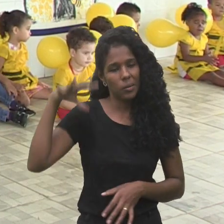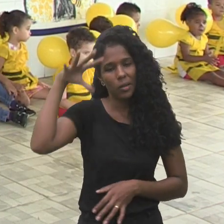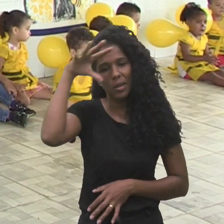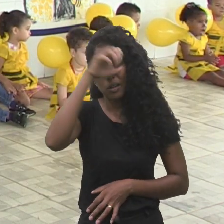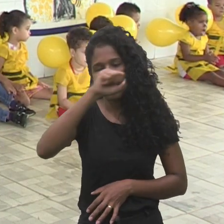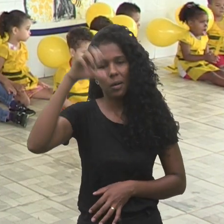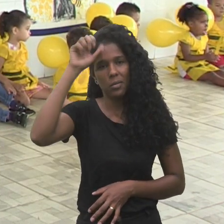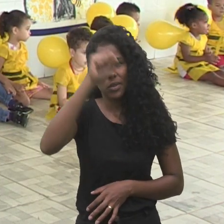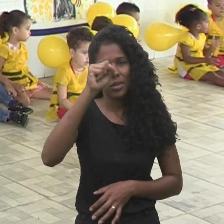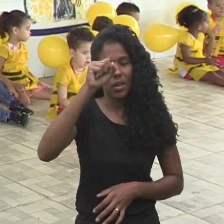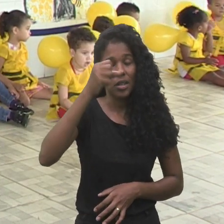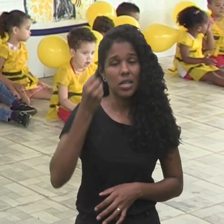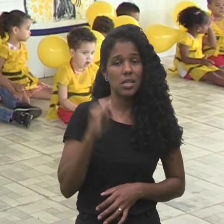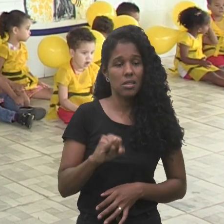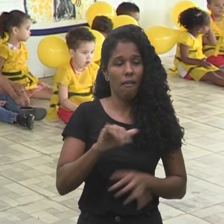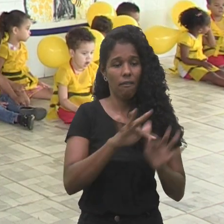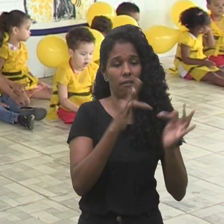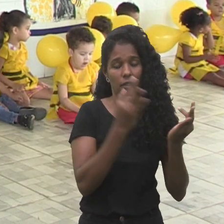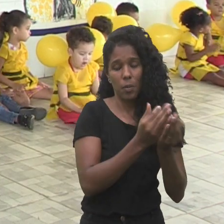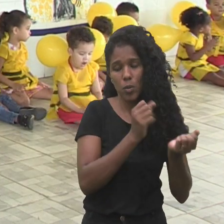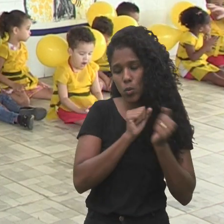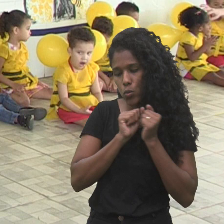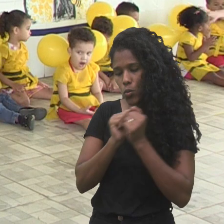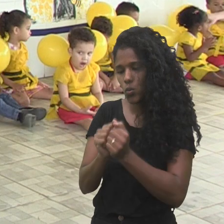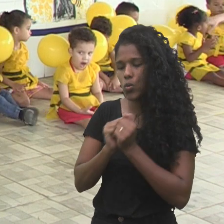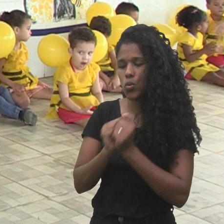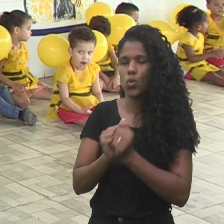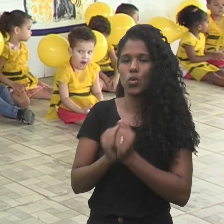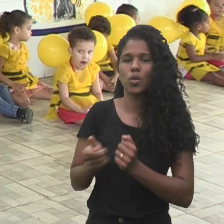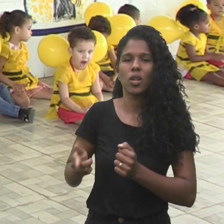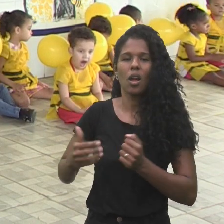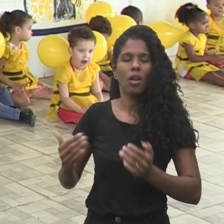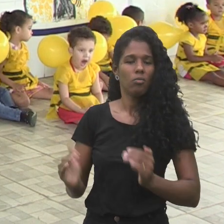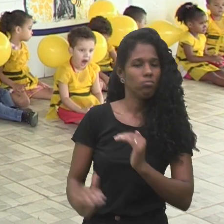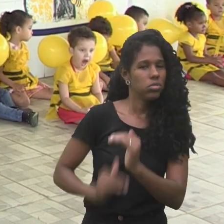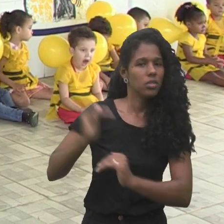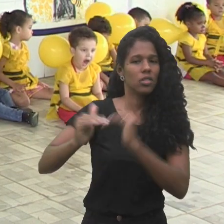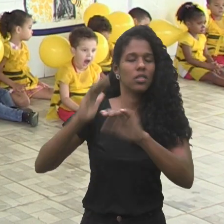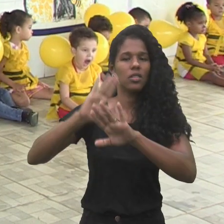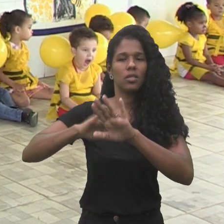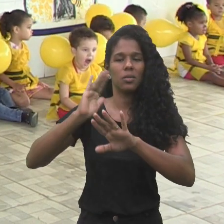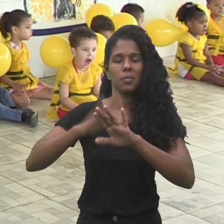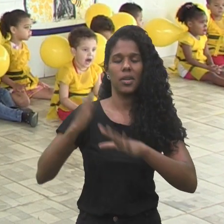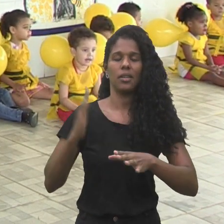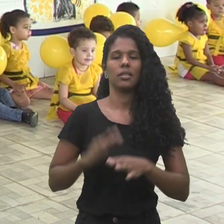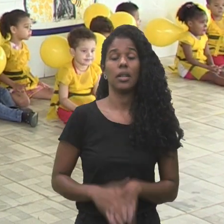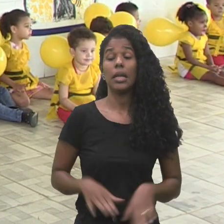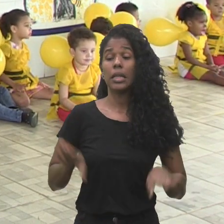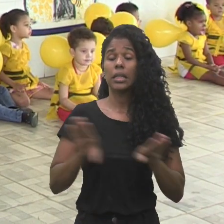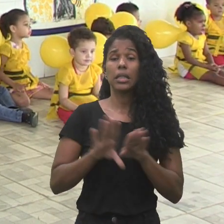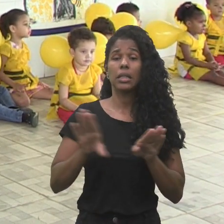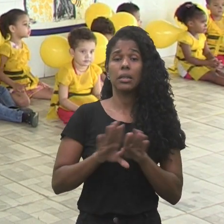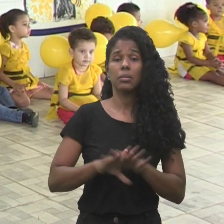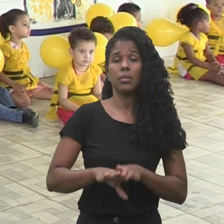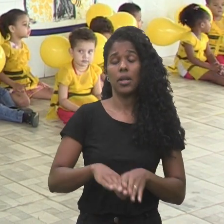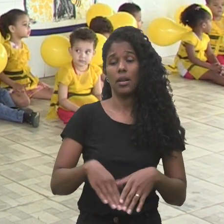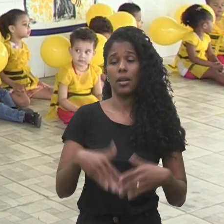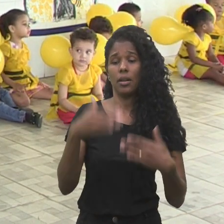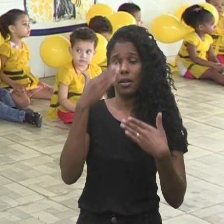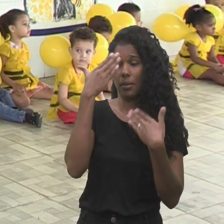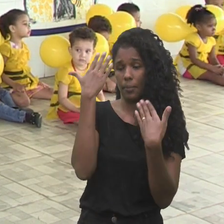é importante que a gente valorize. Professora Poliane, parabéns pela dedicação, pelo seu